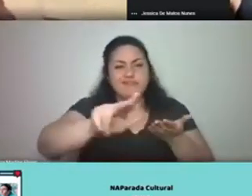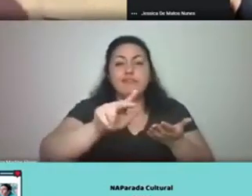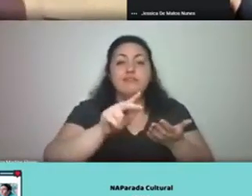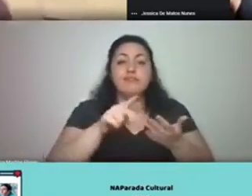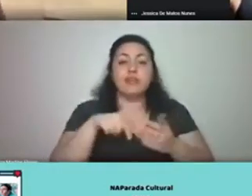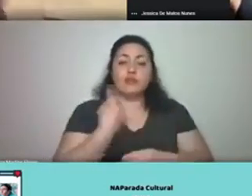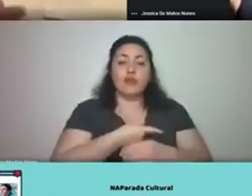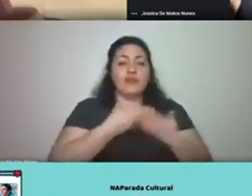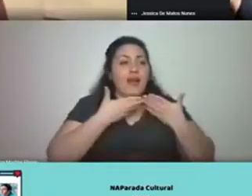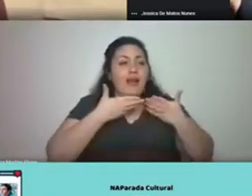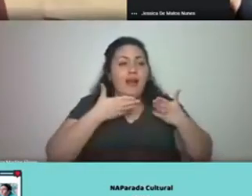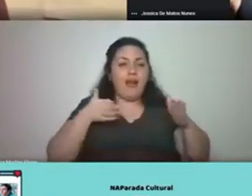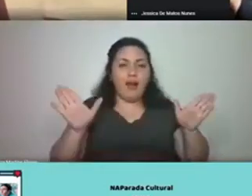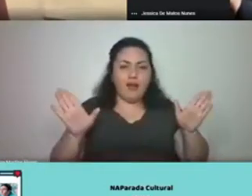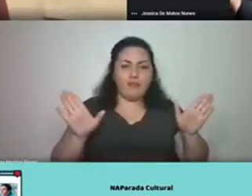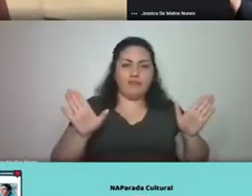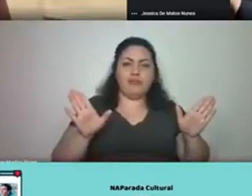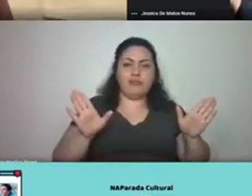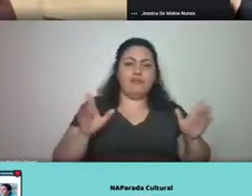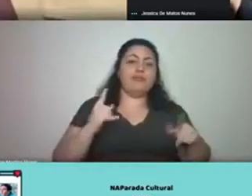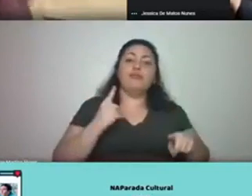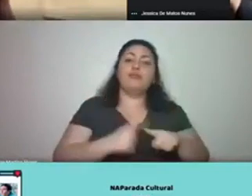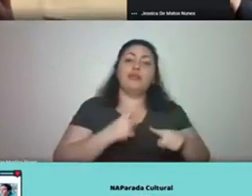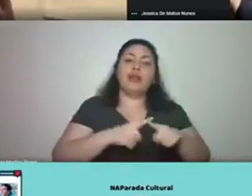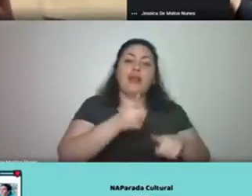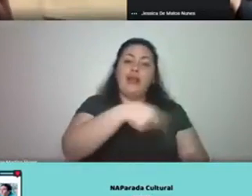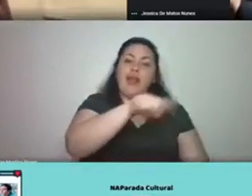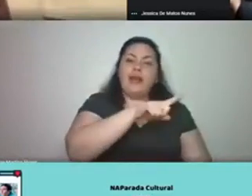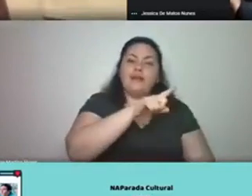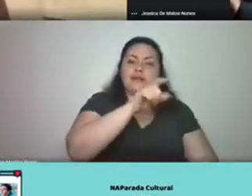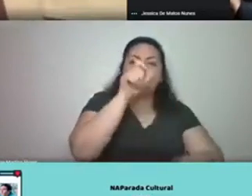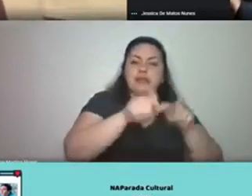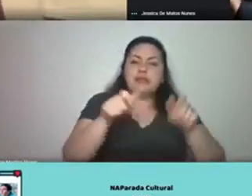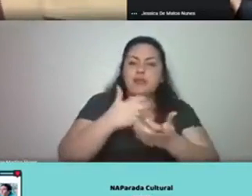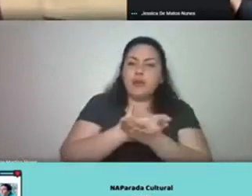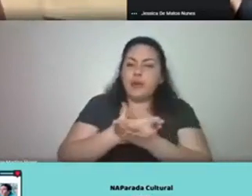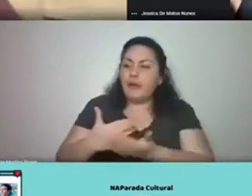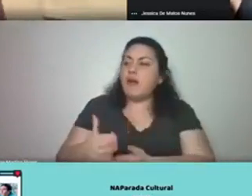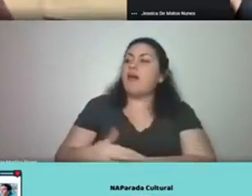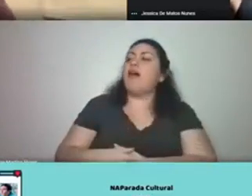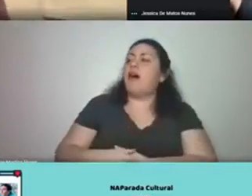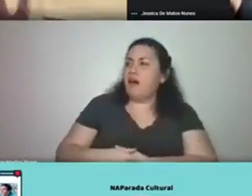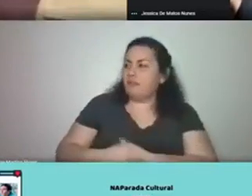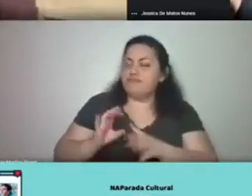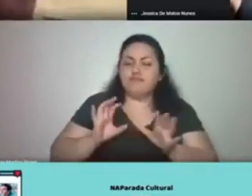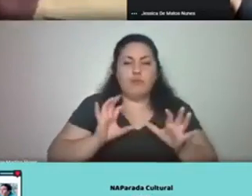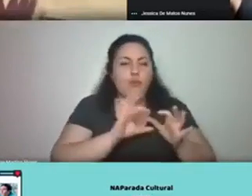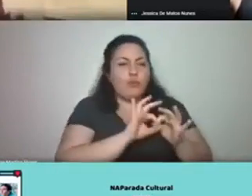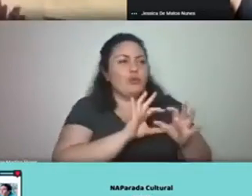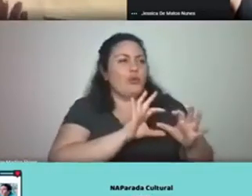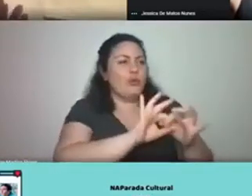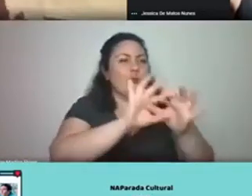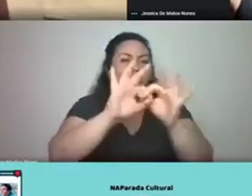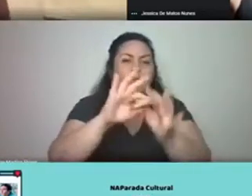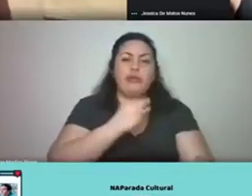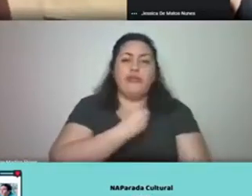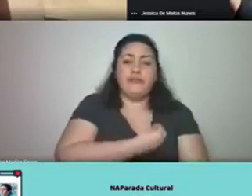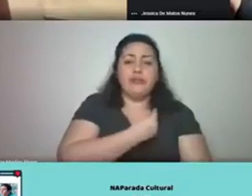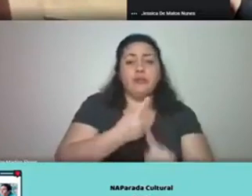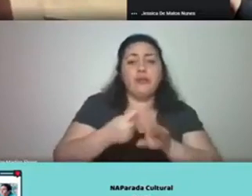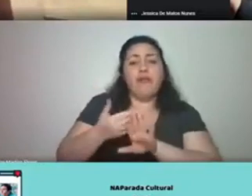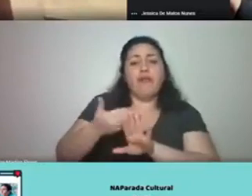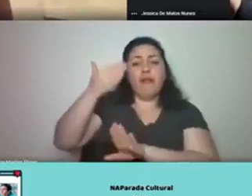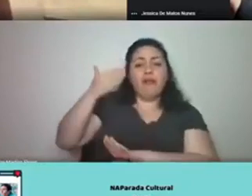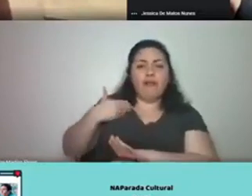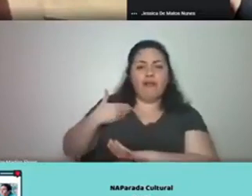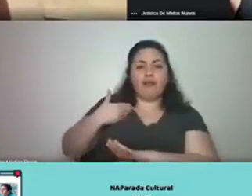para que essas outras pessoas também se reconectem, né, com outros aspectos da vida que talvez em outros momentos precisassem